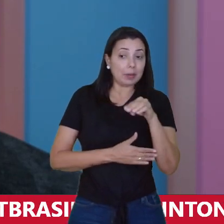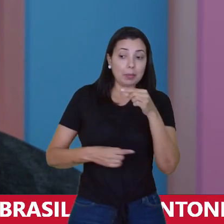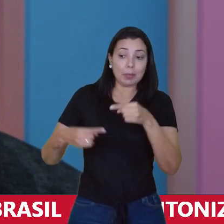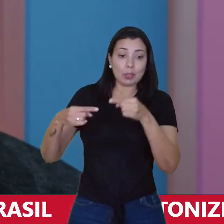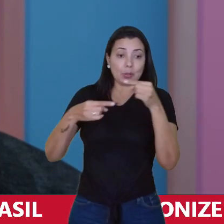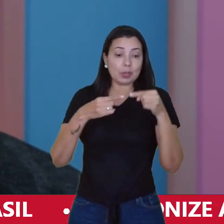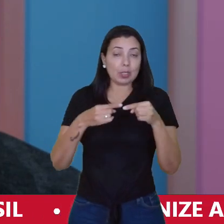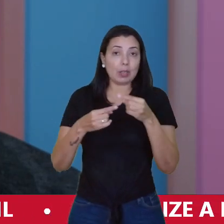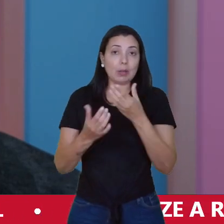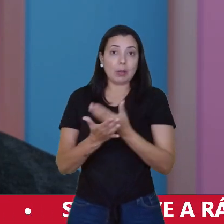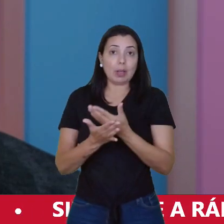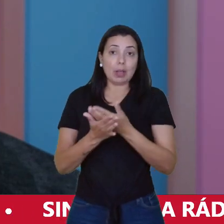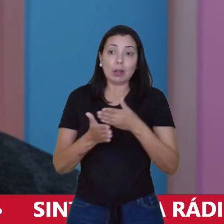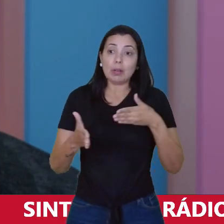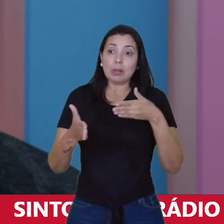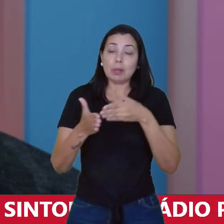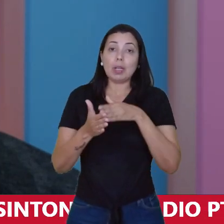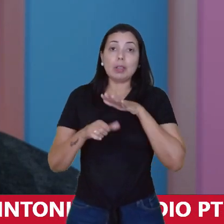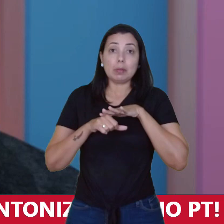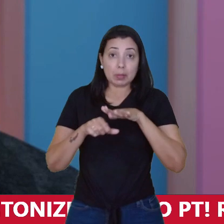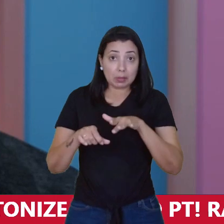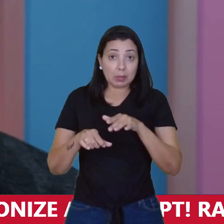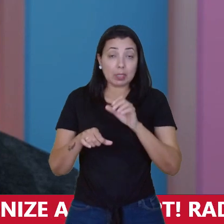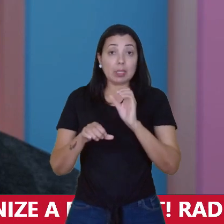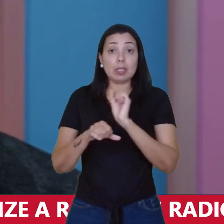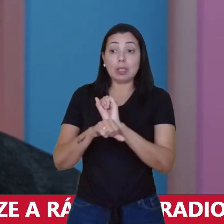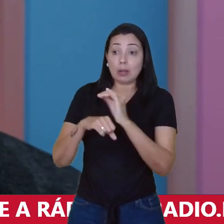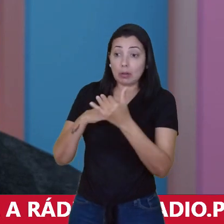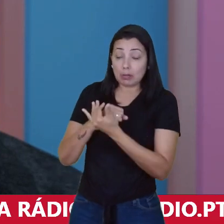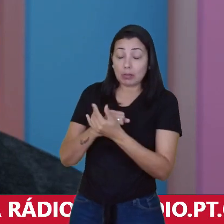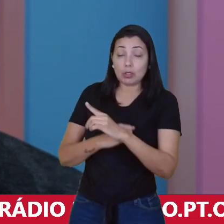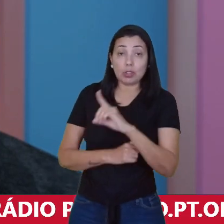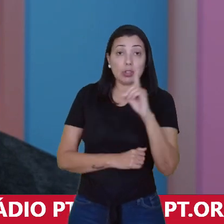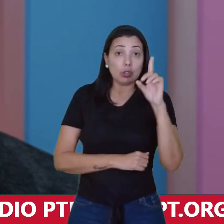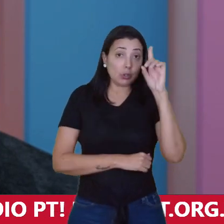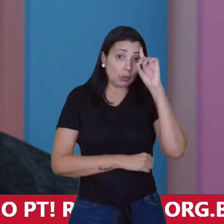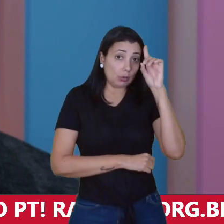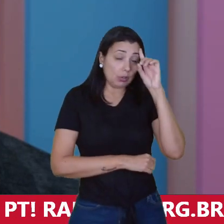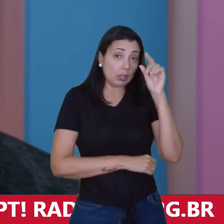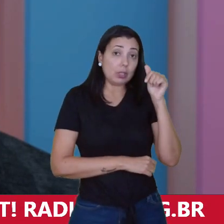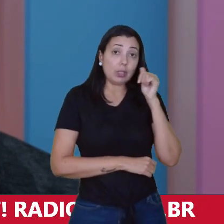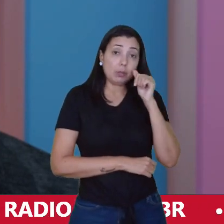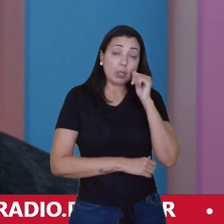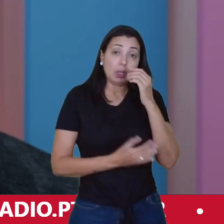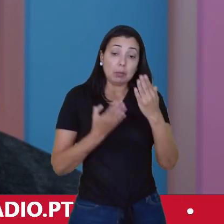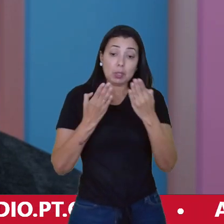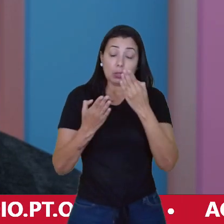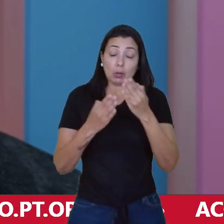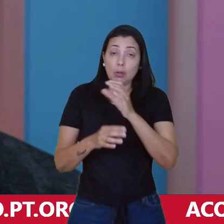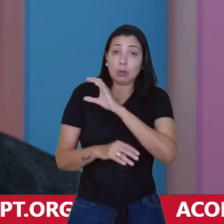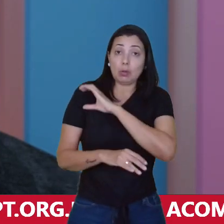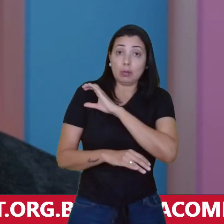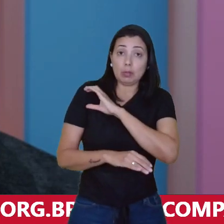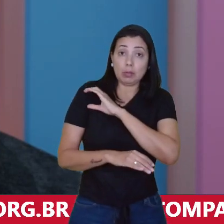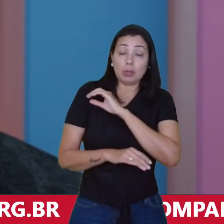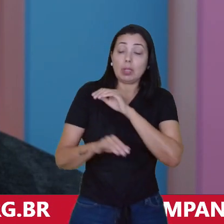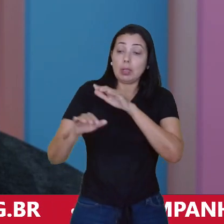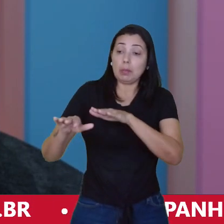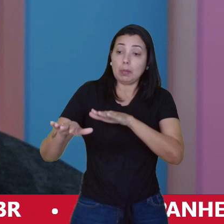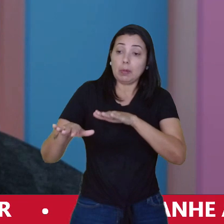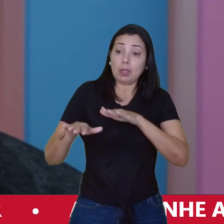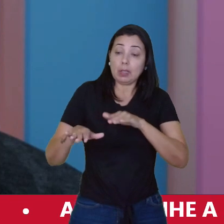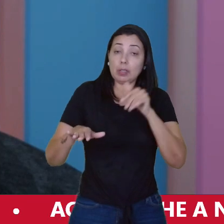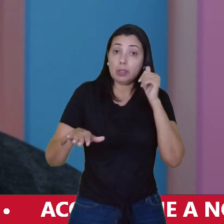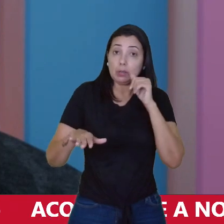debate sobre a aula Os Impactos da Pandemia da Covid-19 no Dia a Dia das Mulheres, com a psicóloga e coordenadora da Marcha Mundial